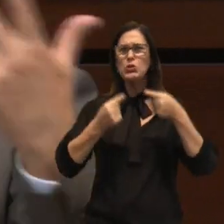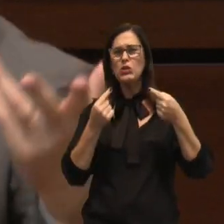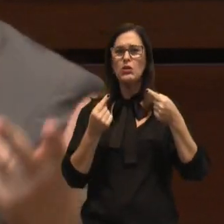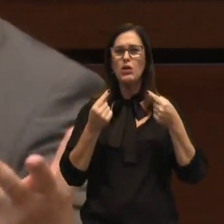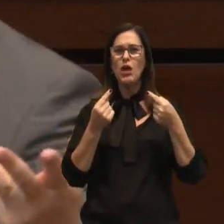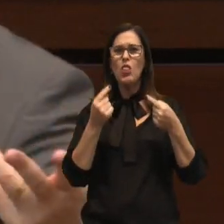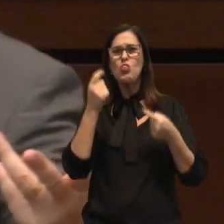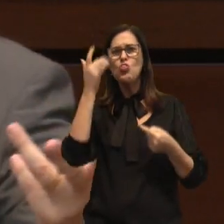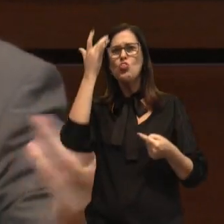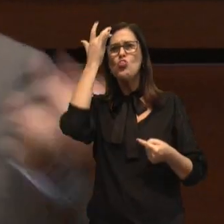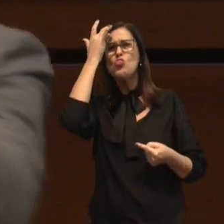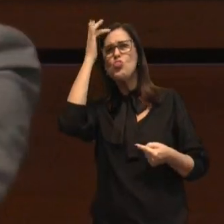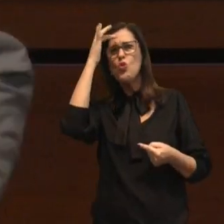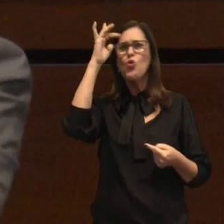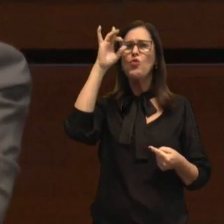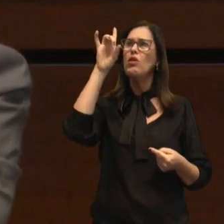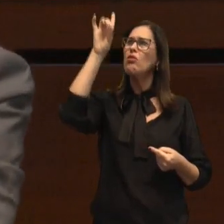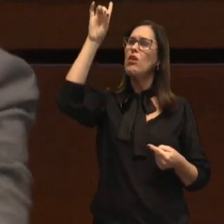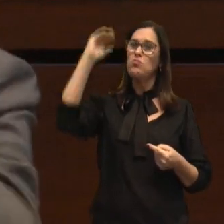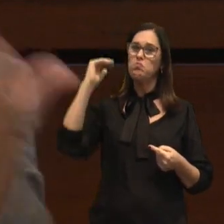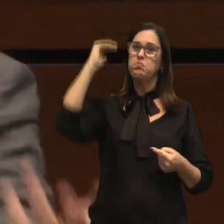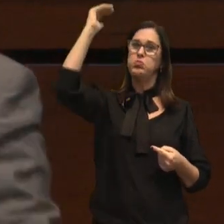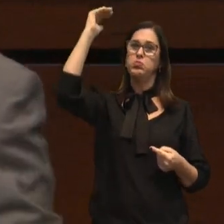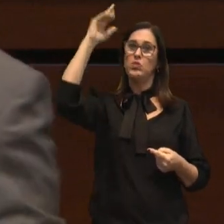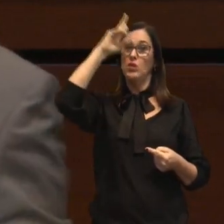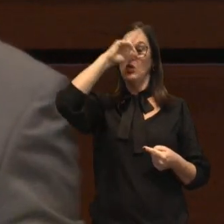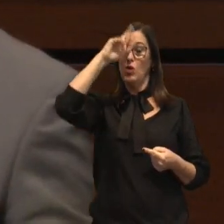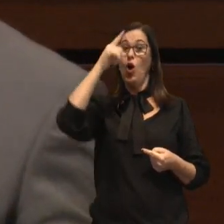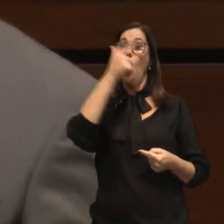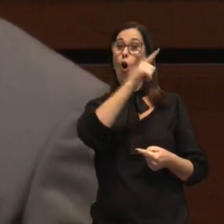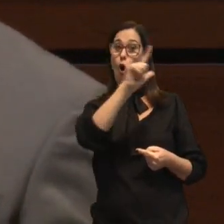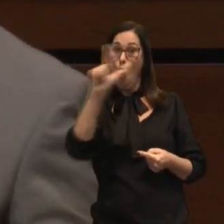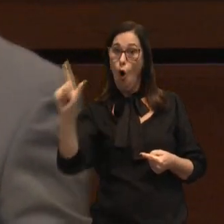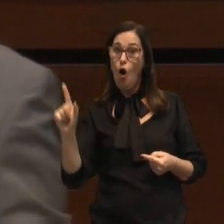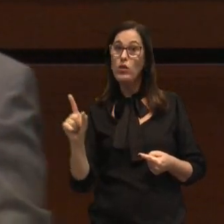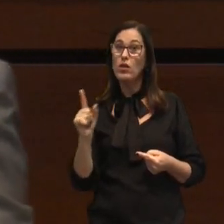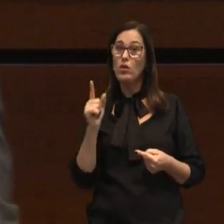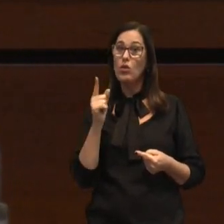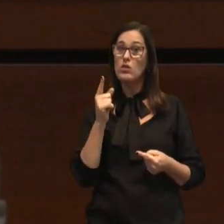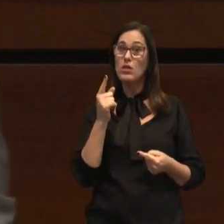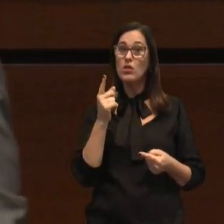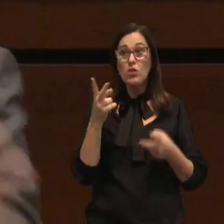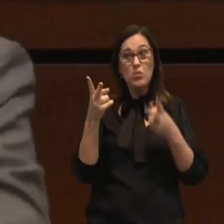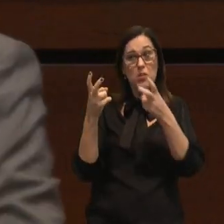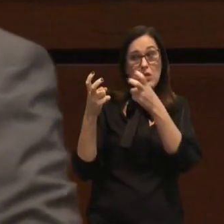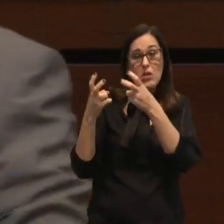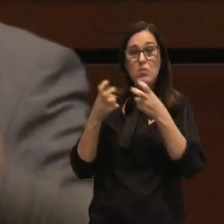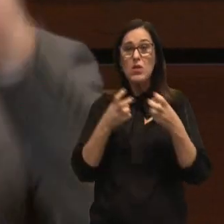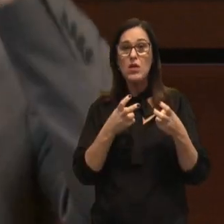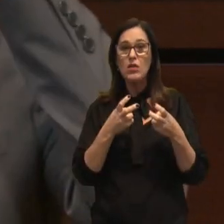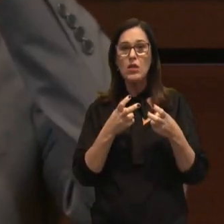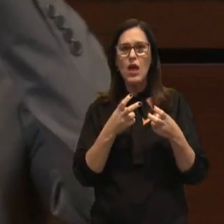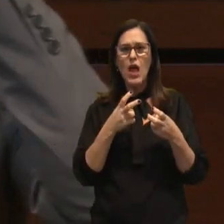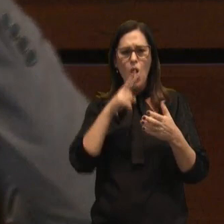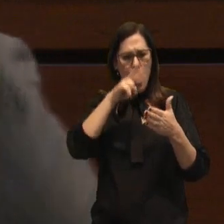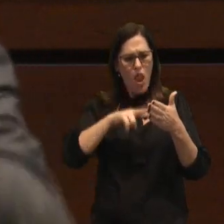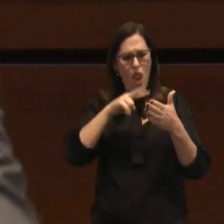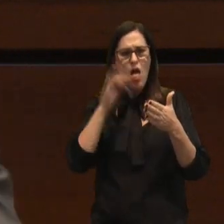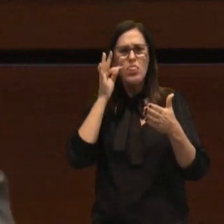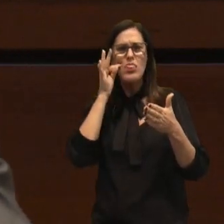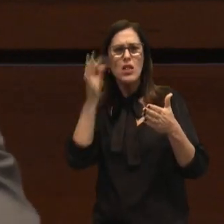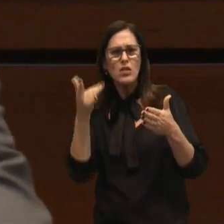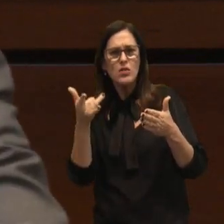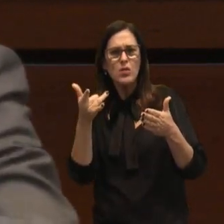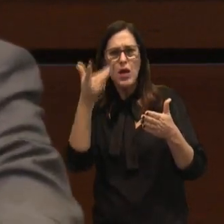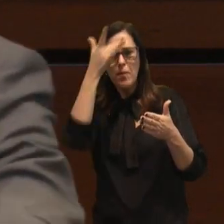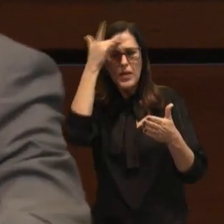A dúvida sobre a soberania de Deus na história, que é uma outra questão que nós estamos percebendo, porque eu tenho lido alguns testemunhos de pessoas